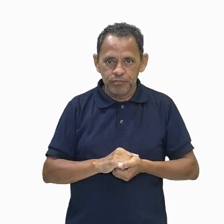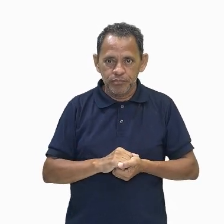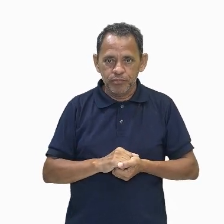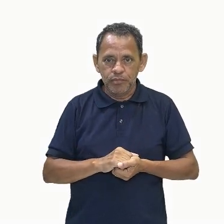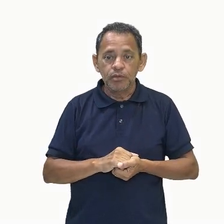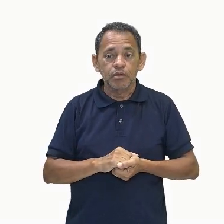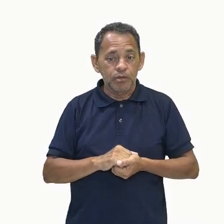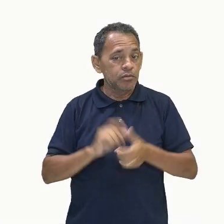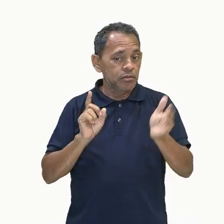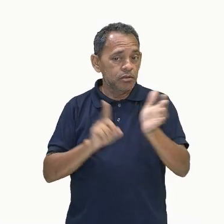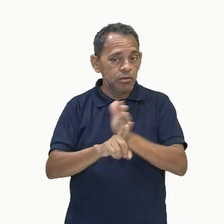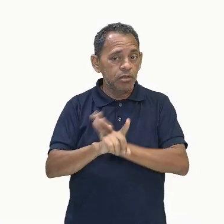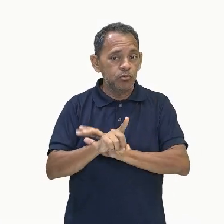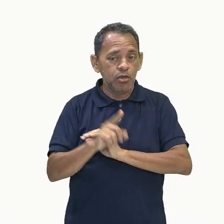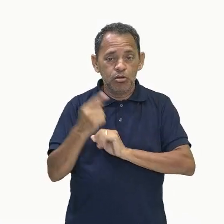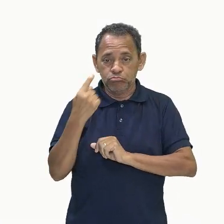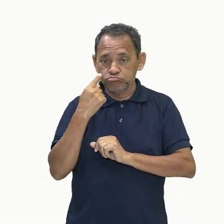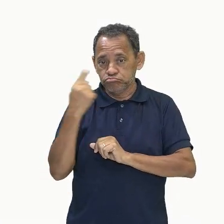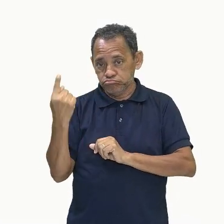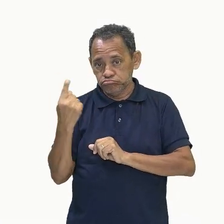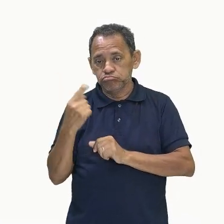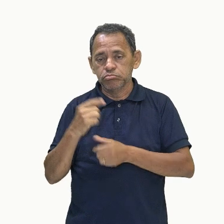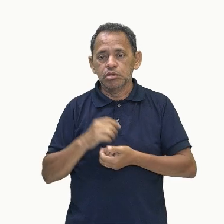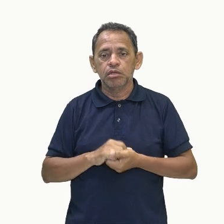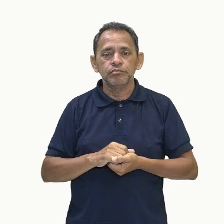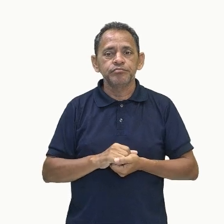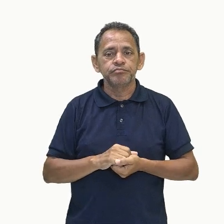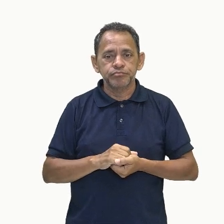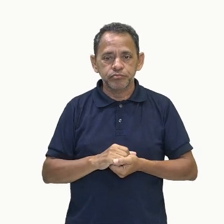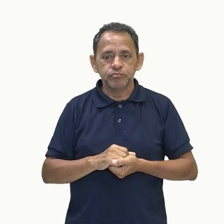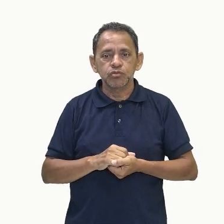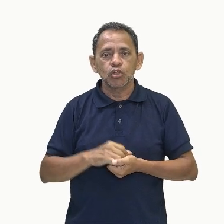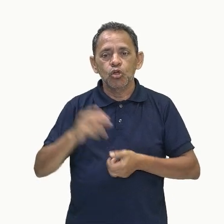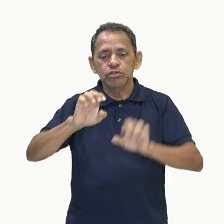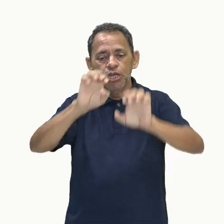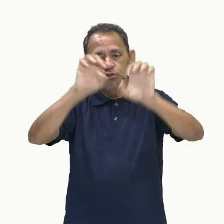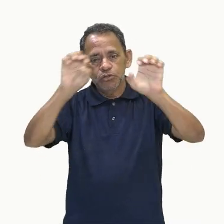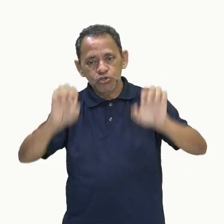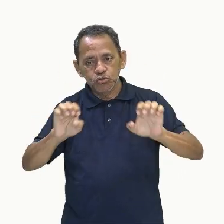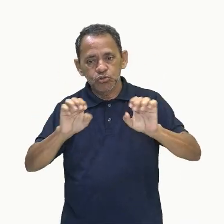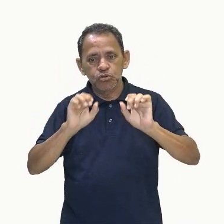nesta pergunta, a forma, como eu falei para vocês anteriormente, né, a forma